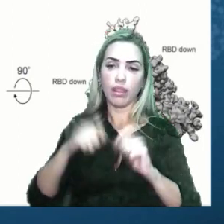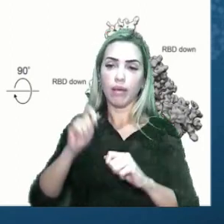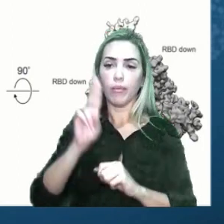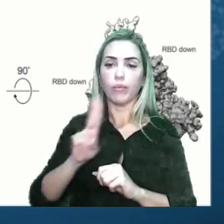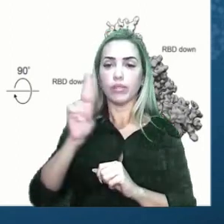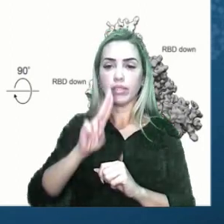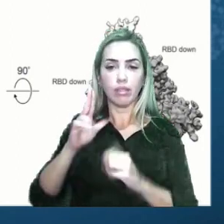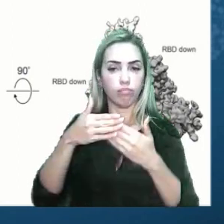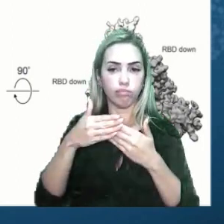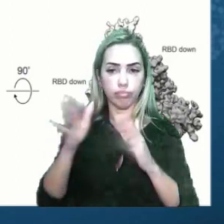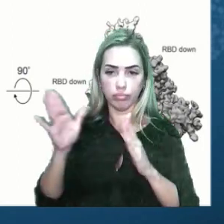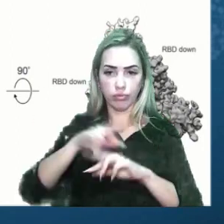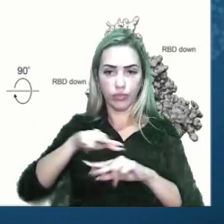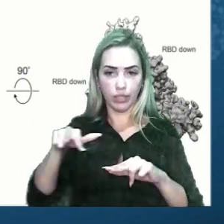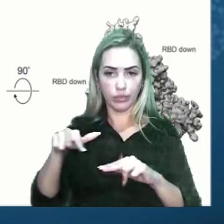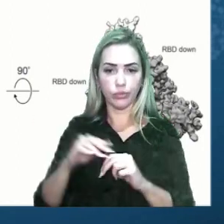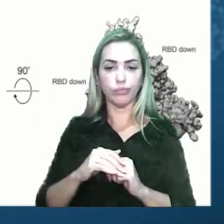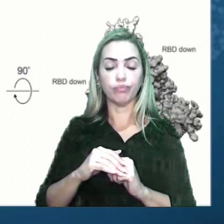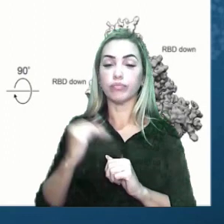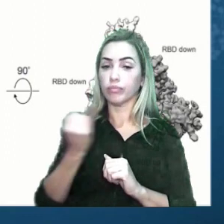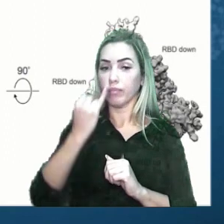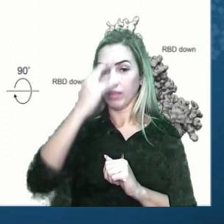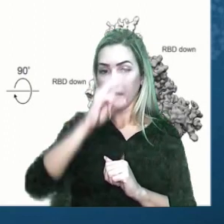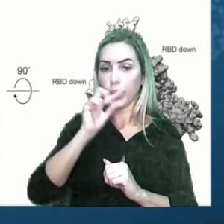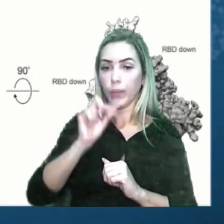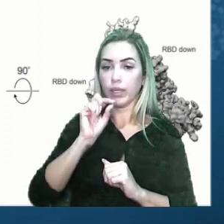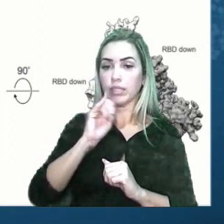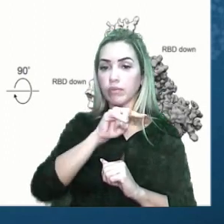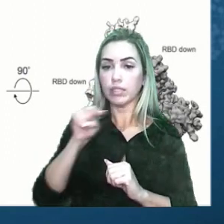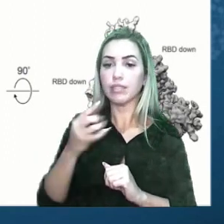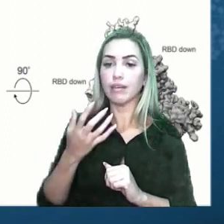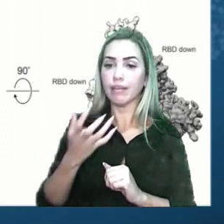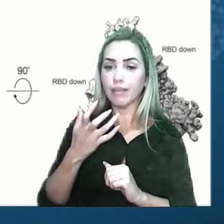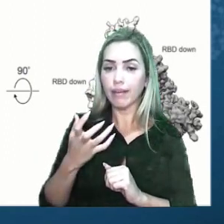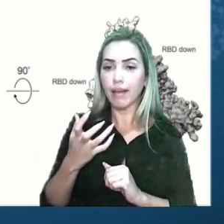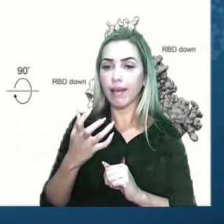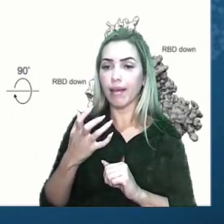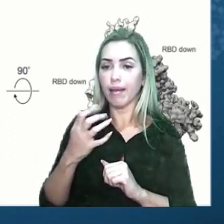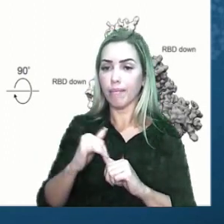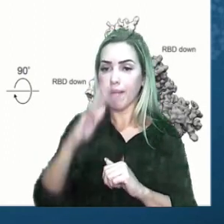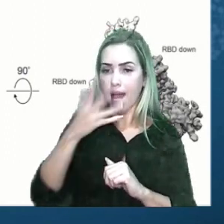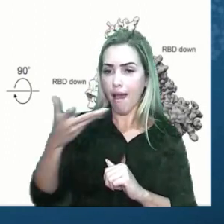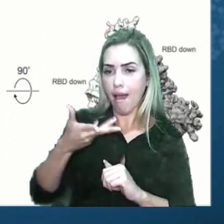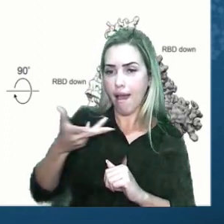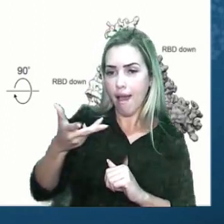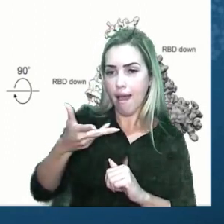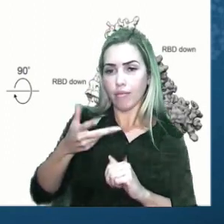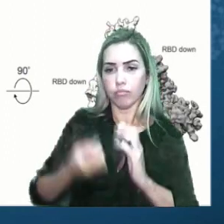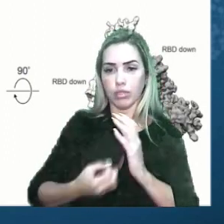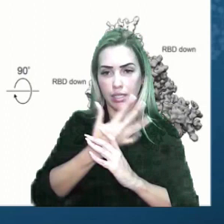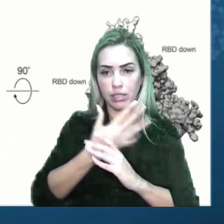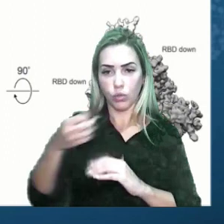usada amplamente. É importante lembrar que, se você quiser ser mais veloz na produção de uma nova